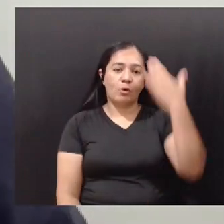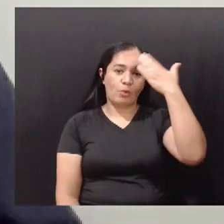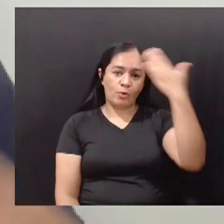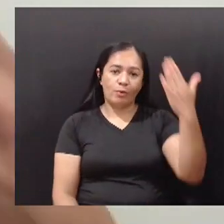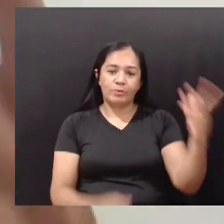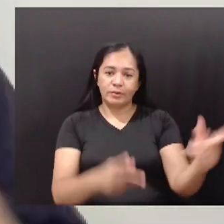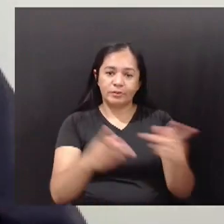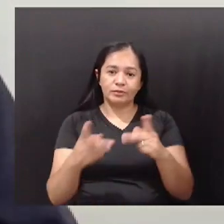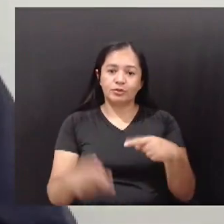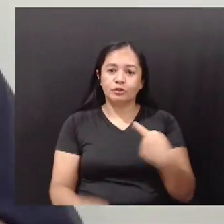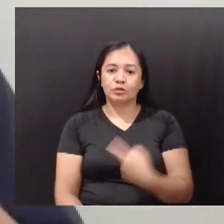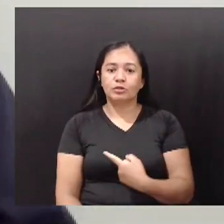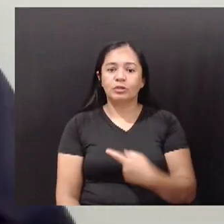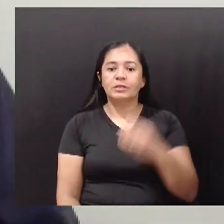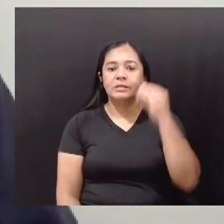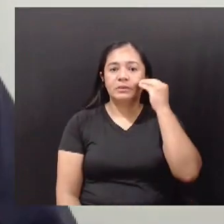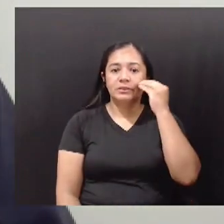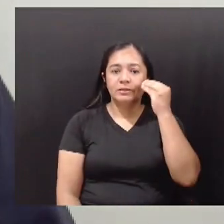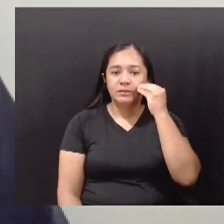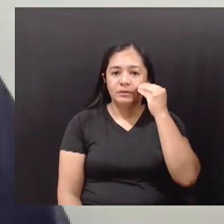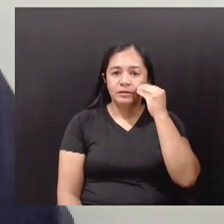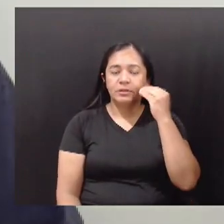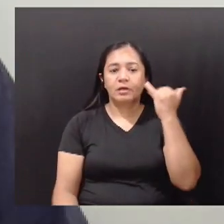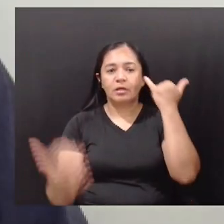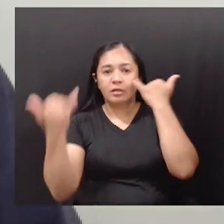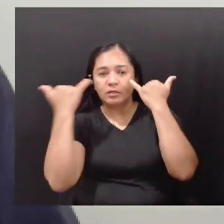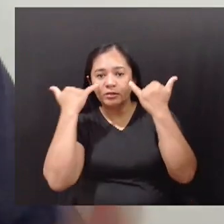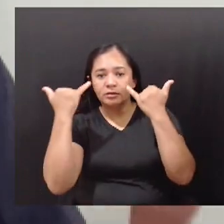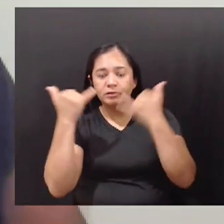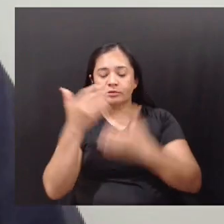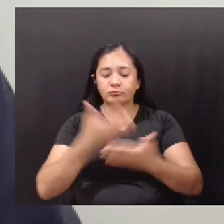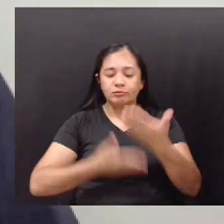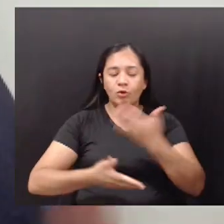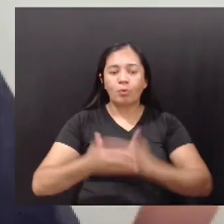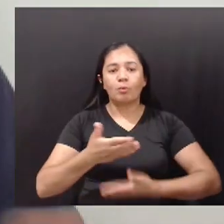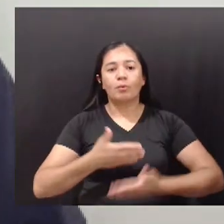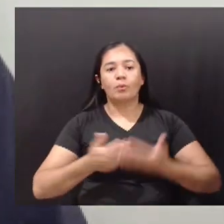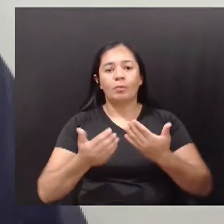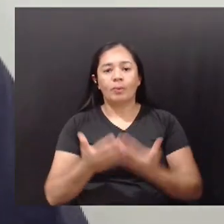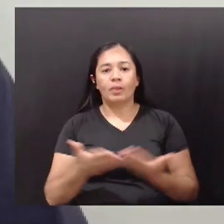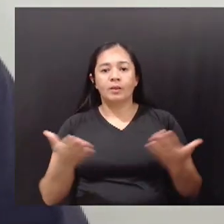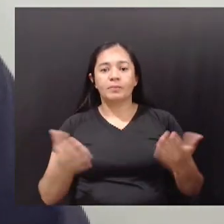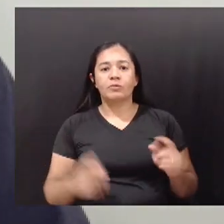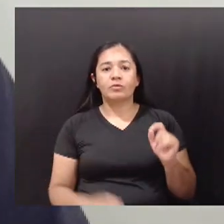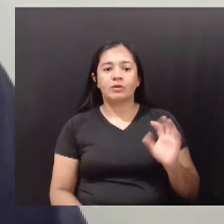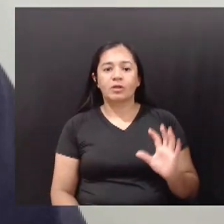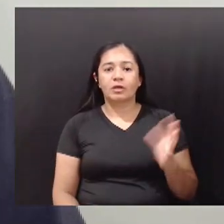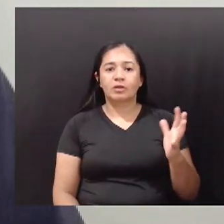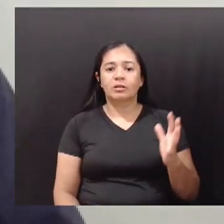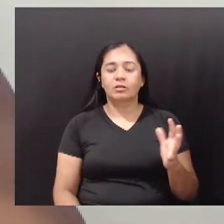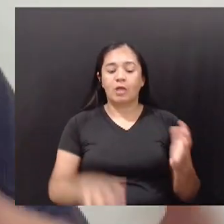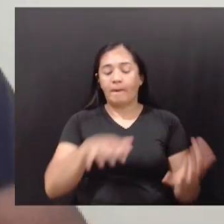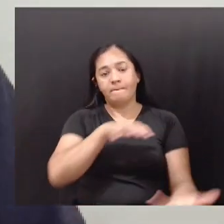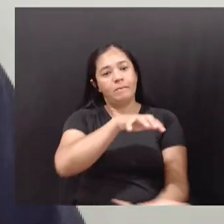tentar trazer essas informações e compartilhar com vocês o que está acontecendo mesmo no nível mundial, né? Uma